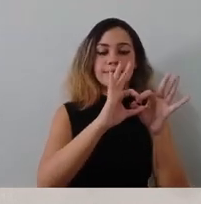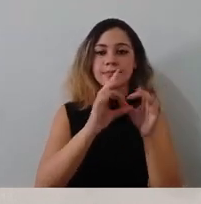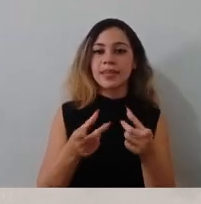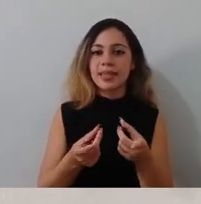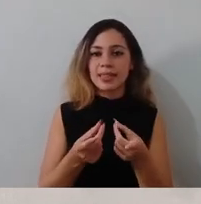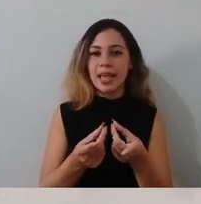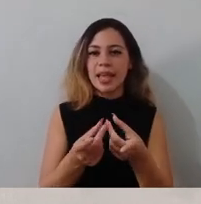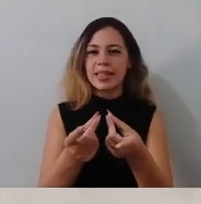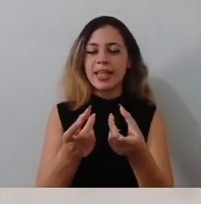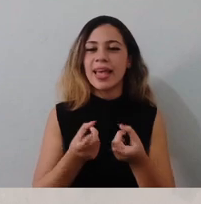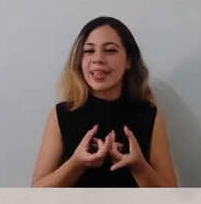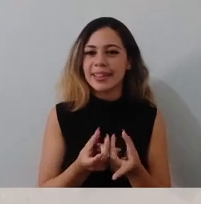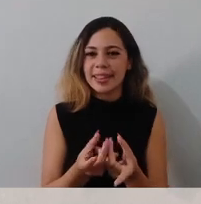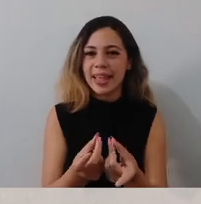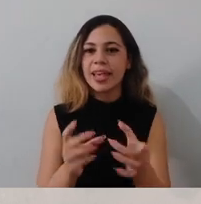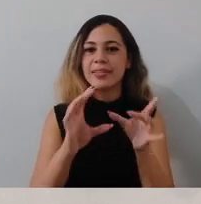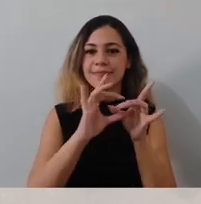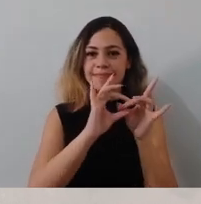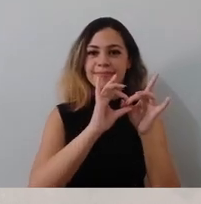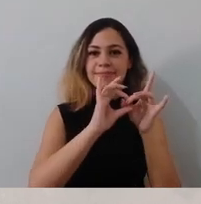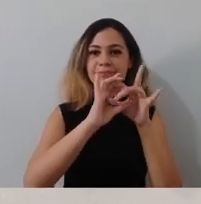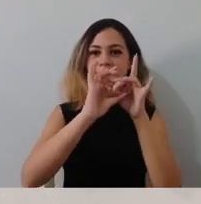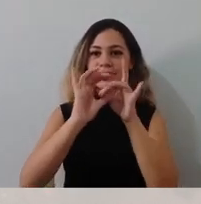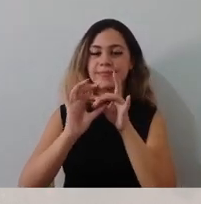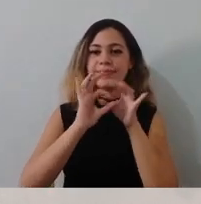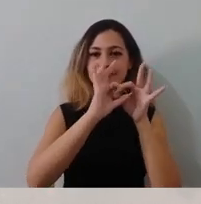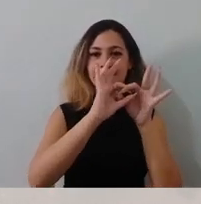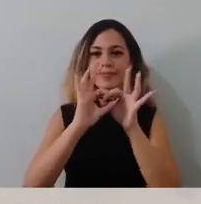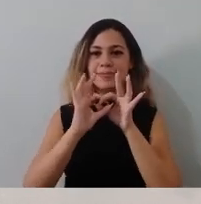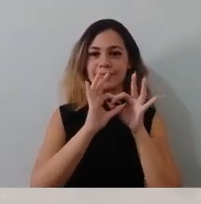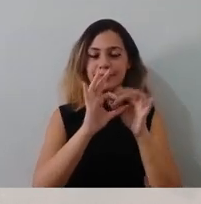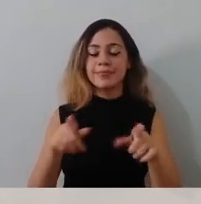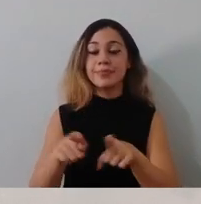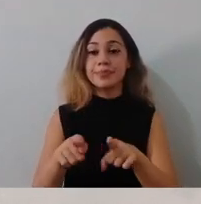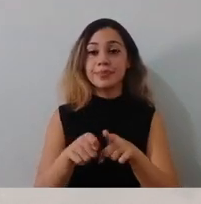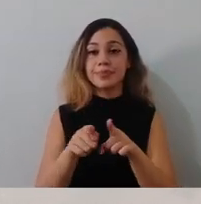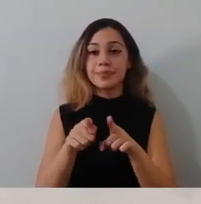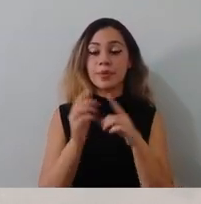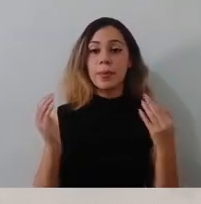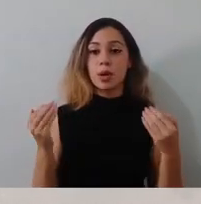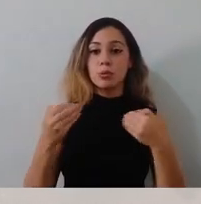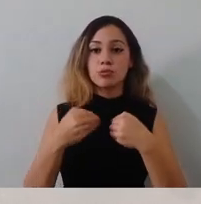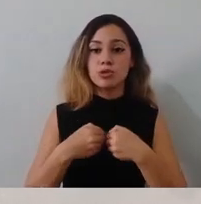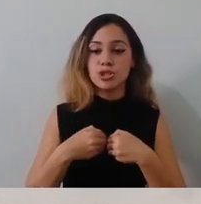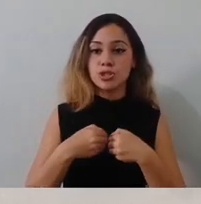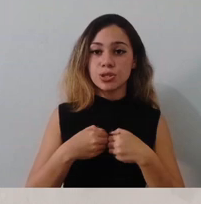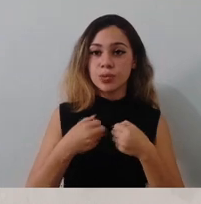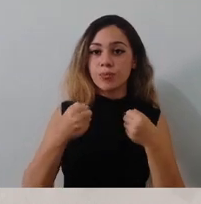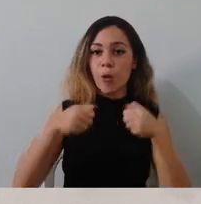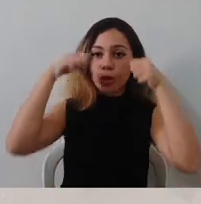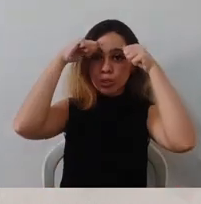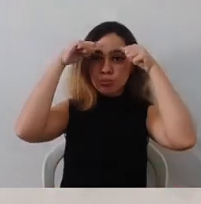símbolo da eternidade, assim, que é para sempre. Tá vendo? Sim. E atípicas, que